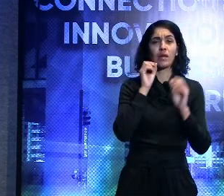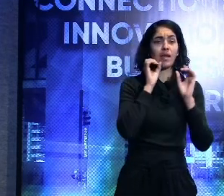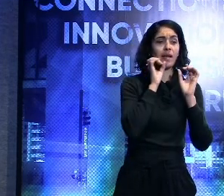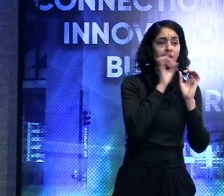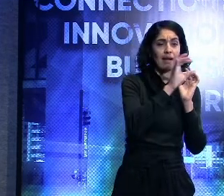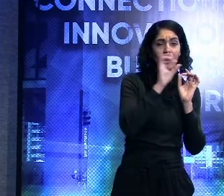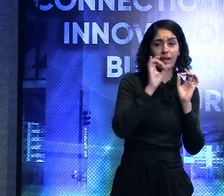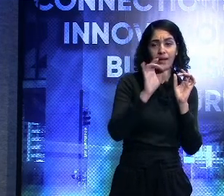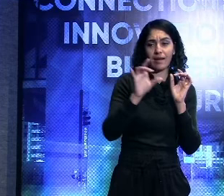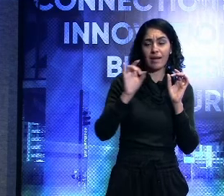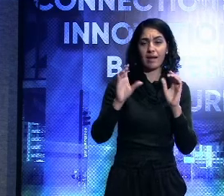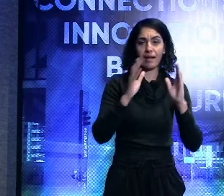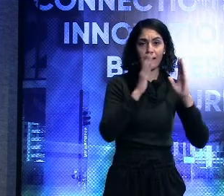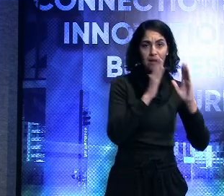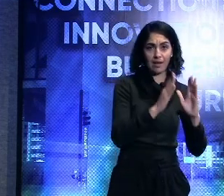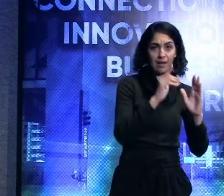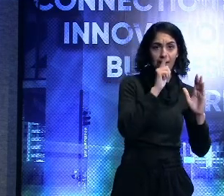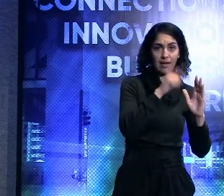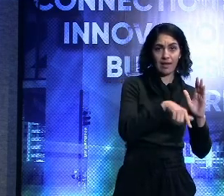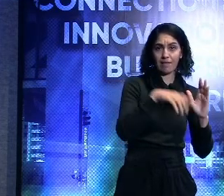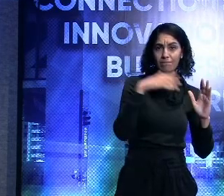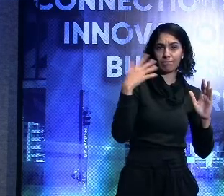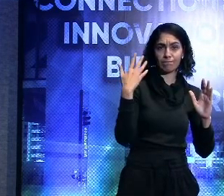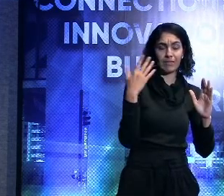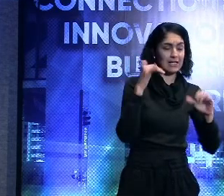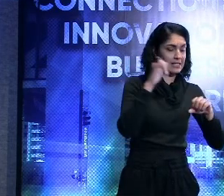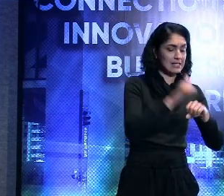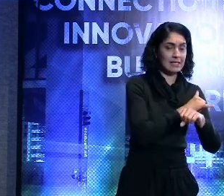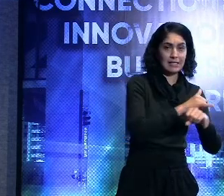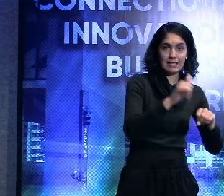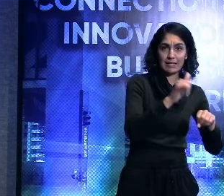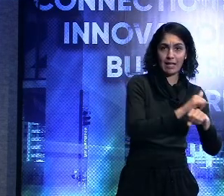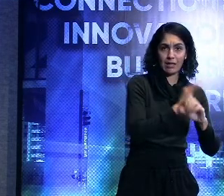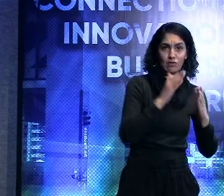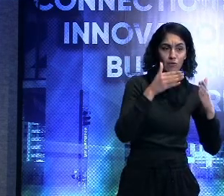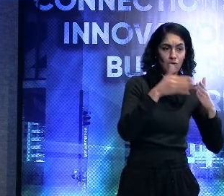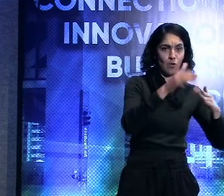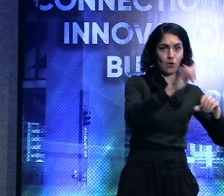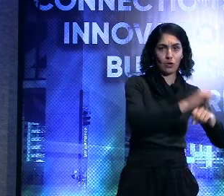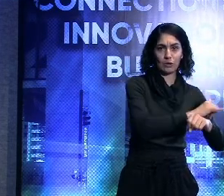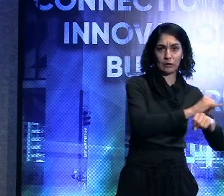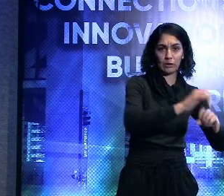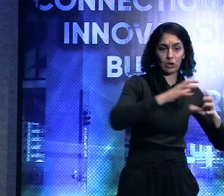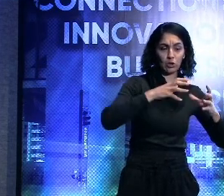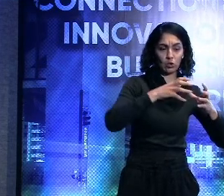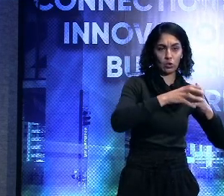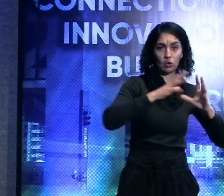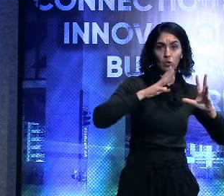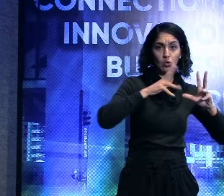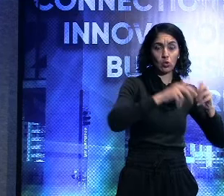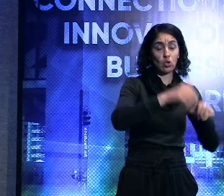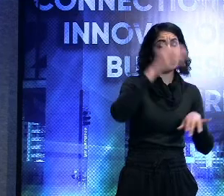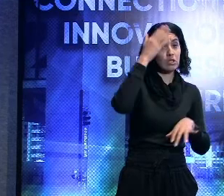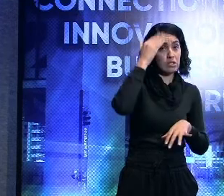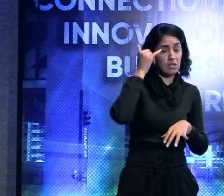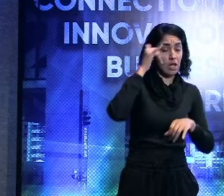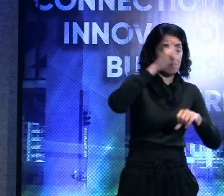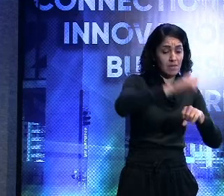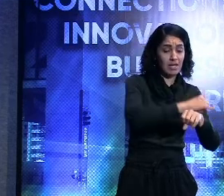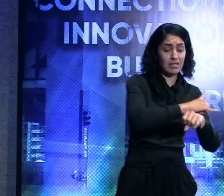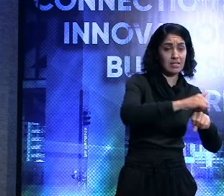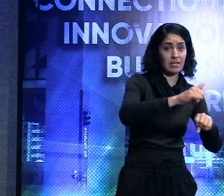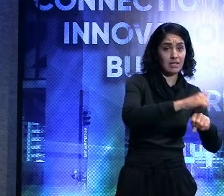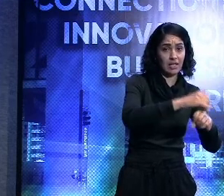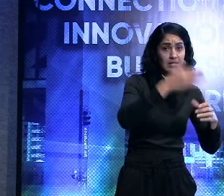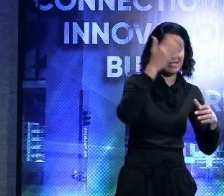né? S-Genesis, extremamente estratégico. Todo mundo da empresa sabe aonde quer ir. A gente